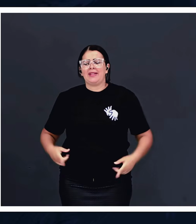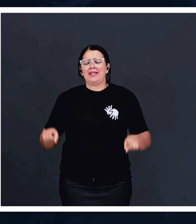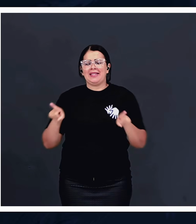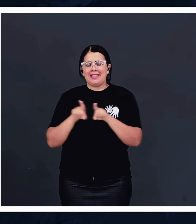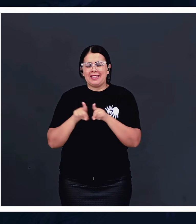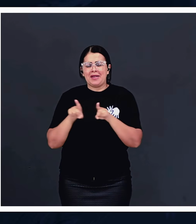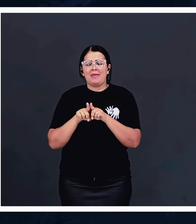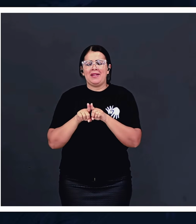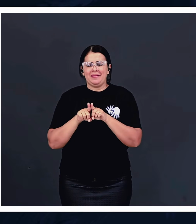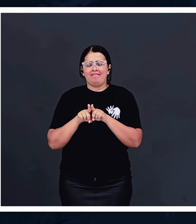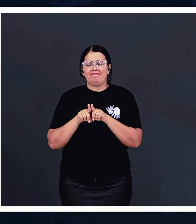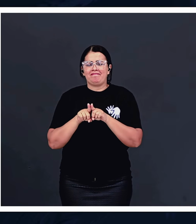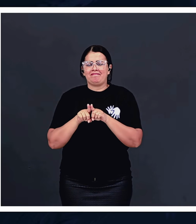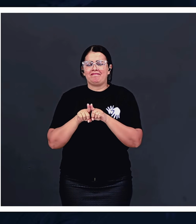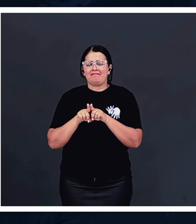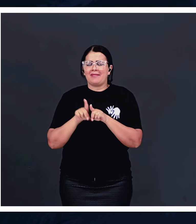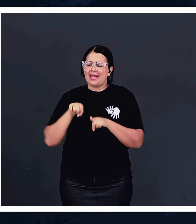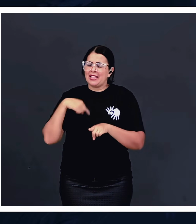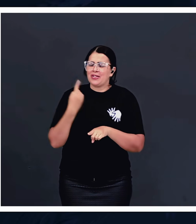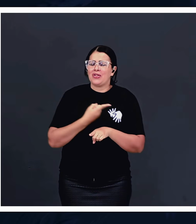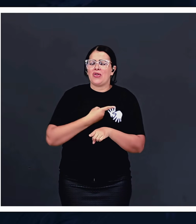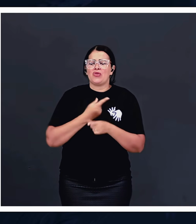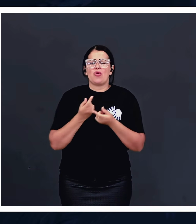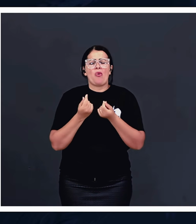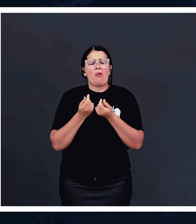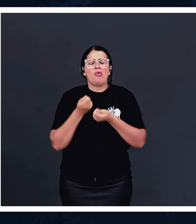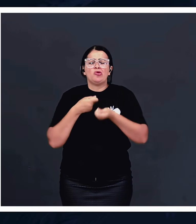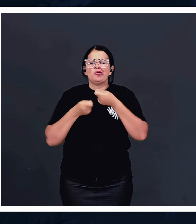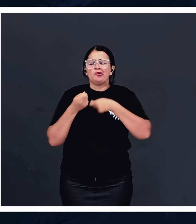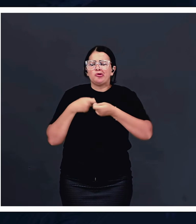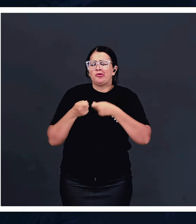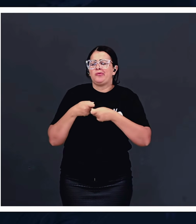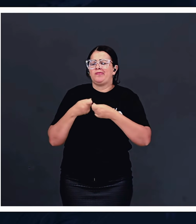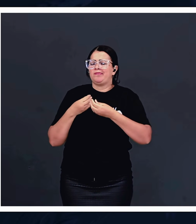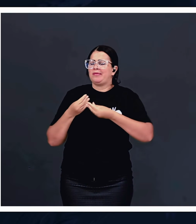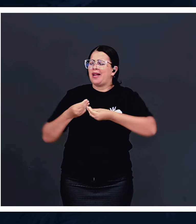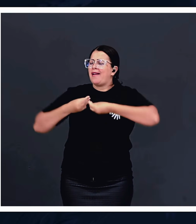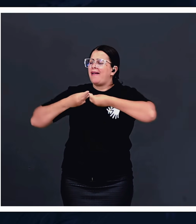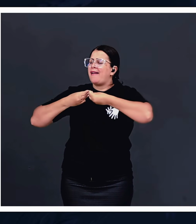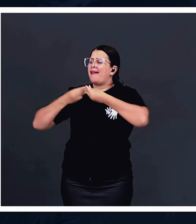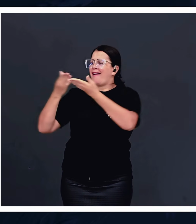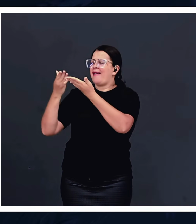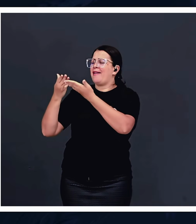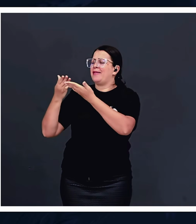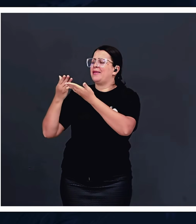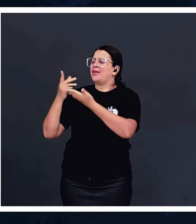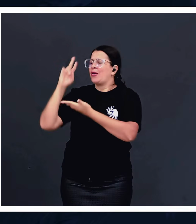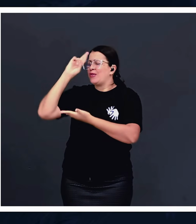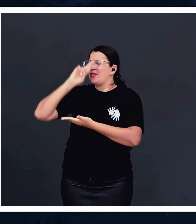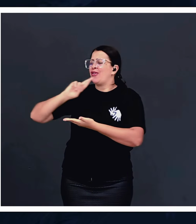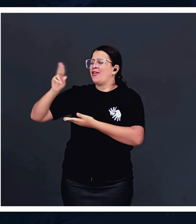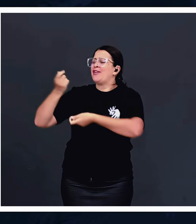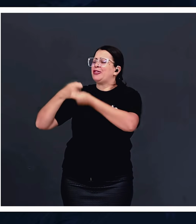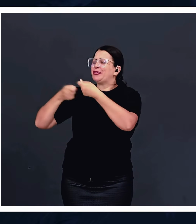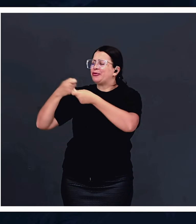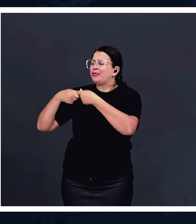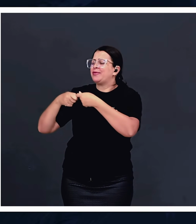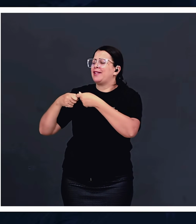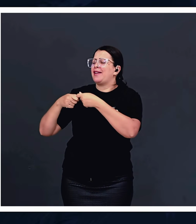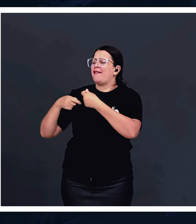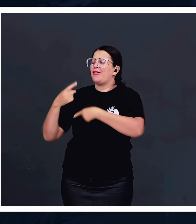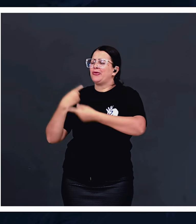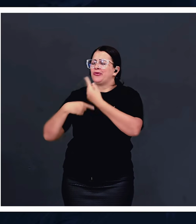essa área da nossa vida, as nossas finanças, nós nos colocamos diante de Ti, confiando que é o Senhor que nos